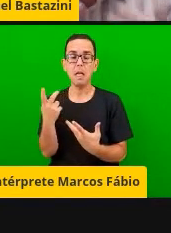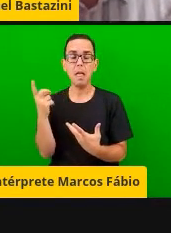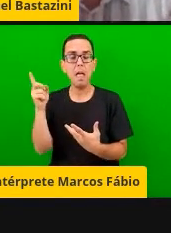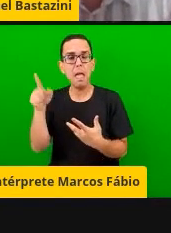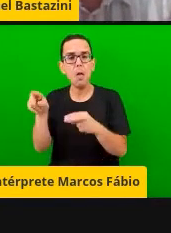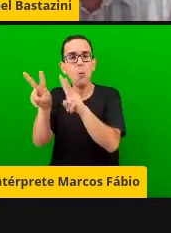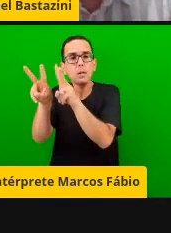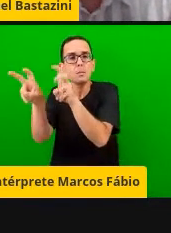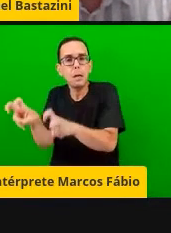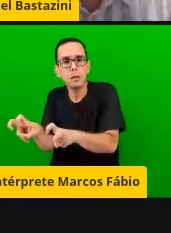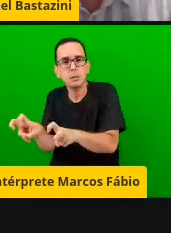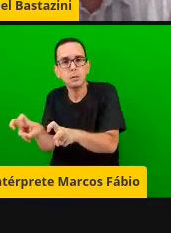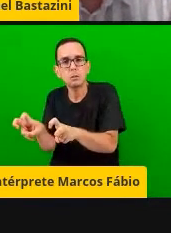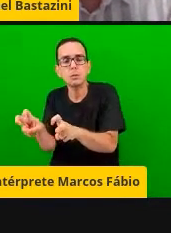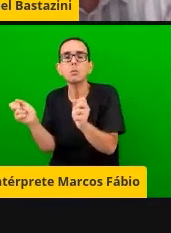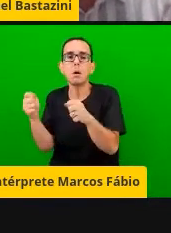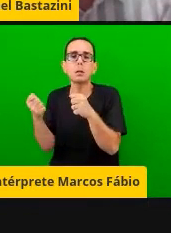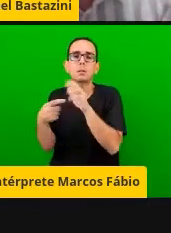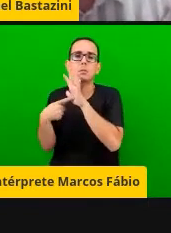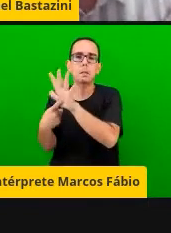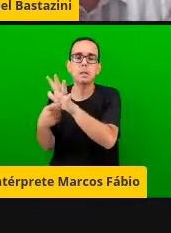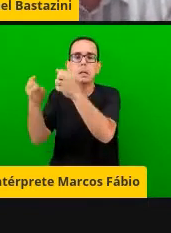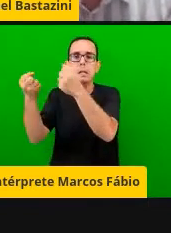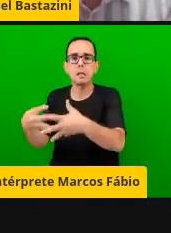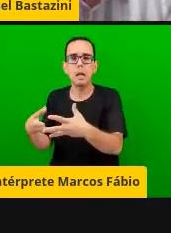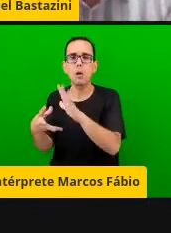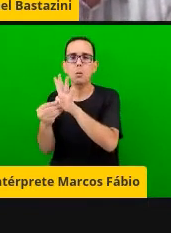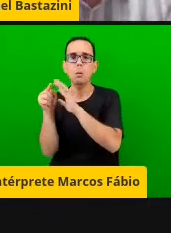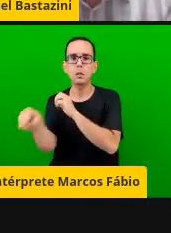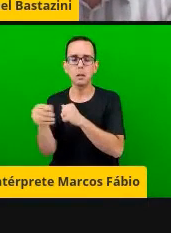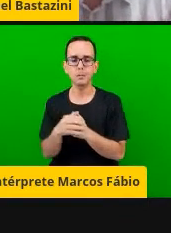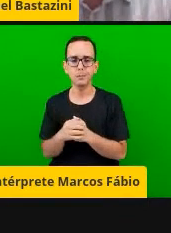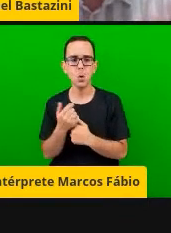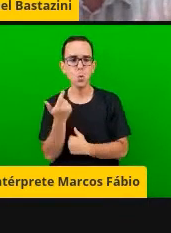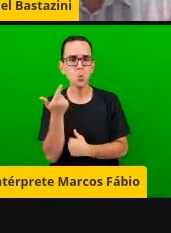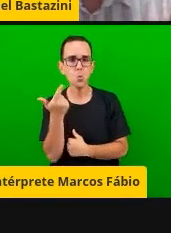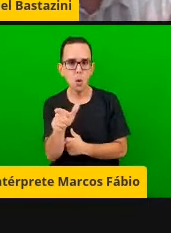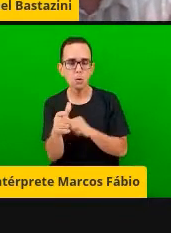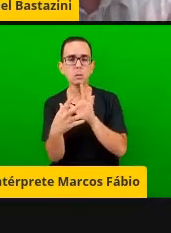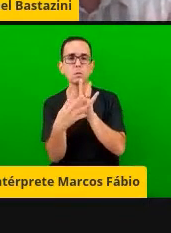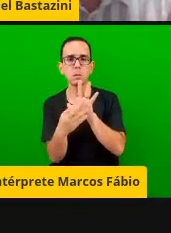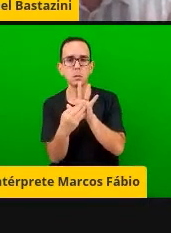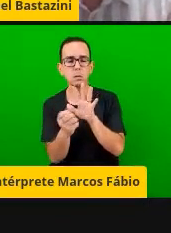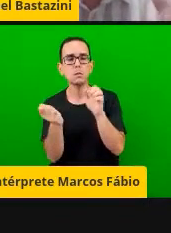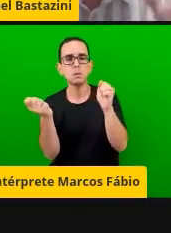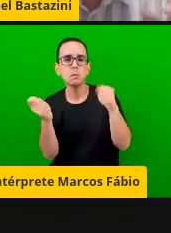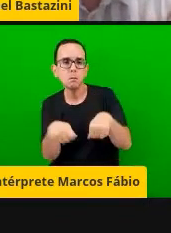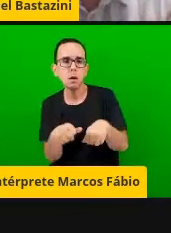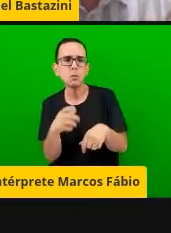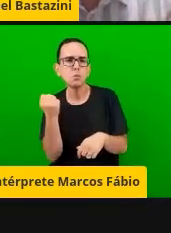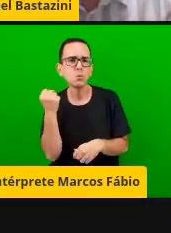que demonstra o esgotamento desse modelo. O outro aspecto diz respeito ao próprio sucesso americano,